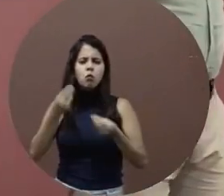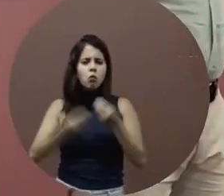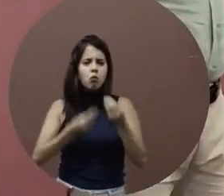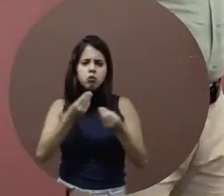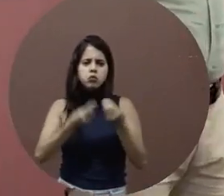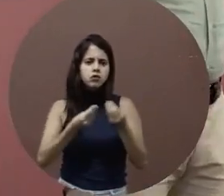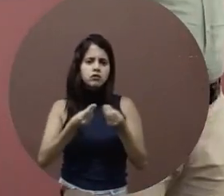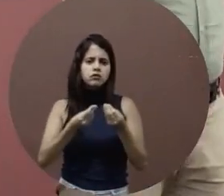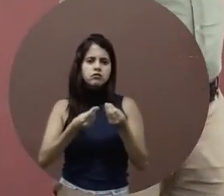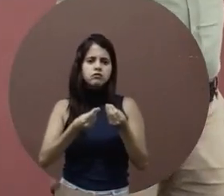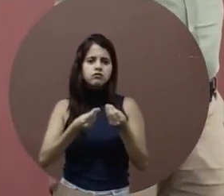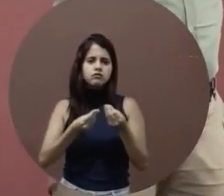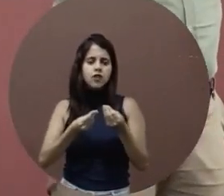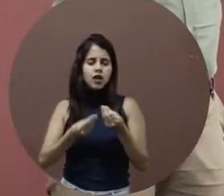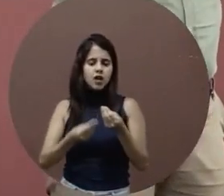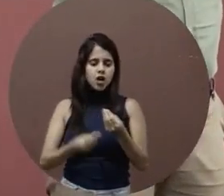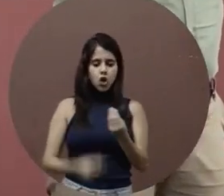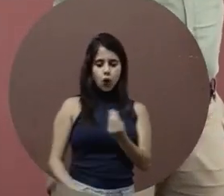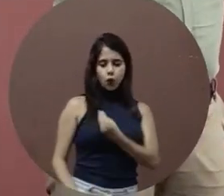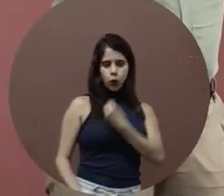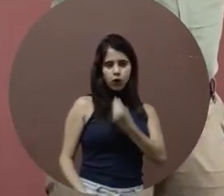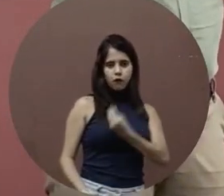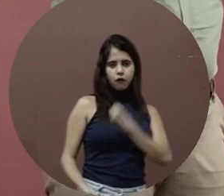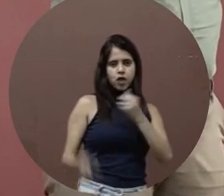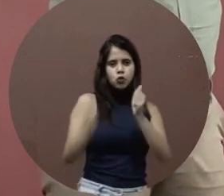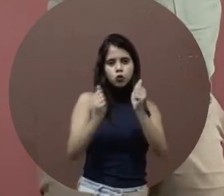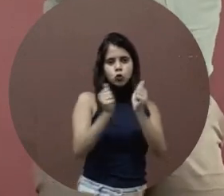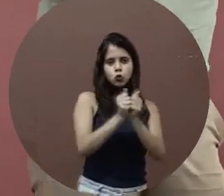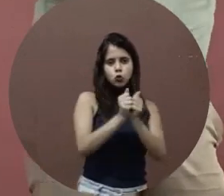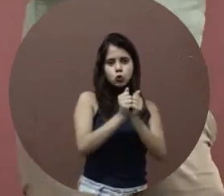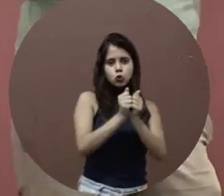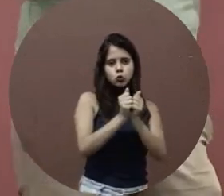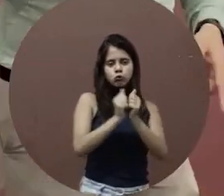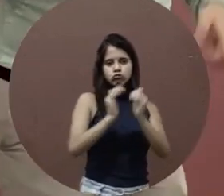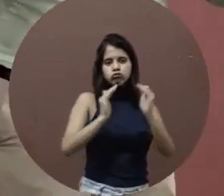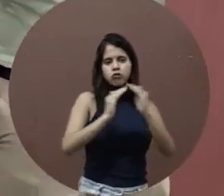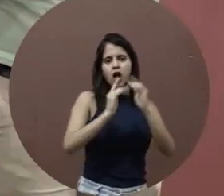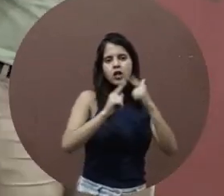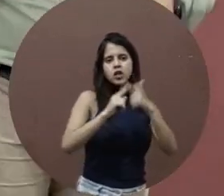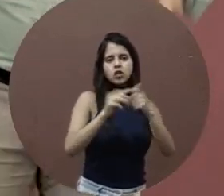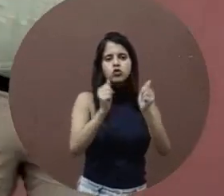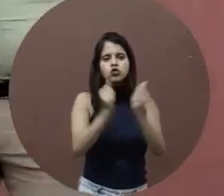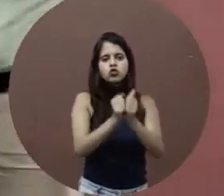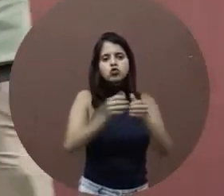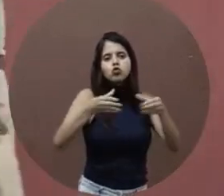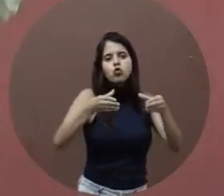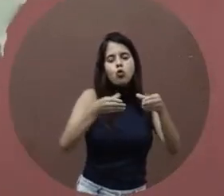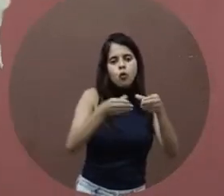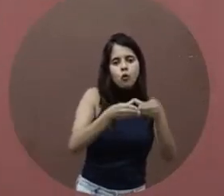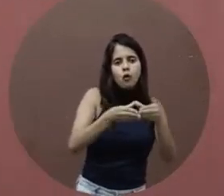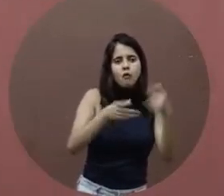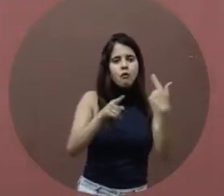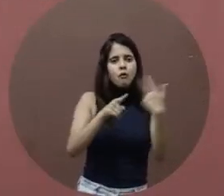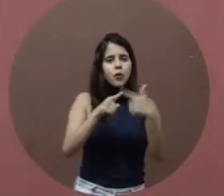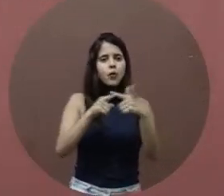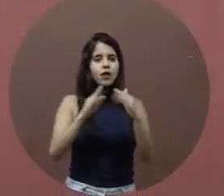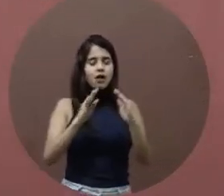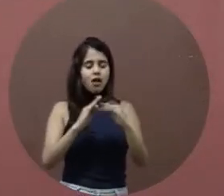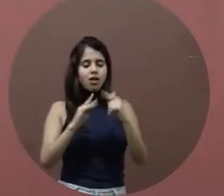Quando os teus irmãos em Cristo te exortam, te animam. Quando você congrega, quando você anda como um